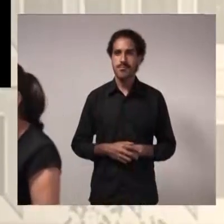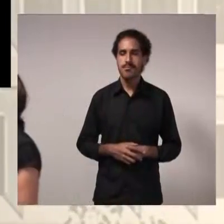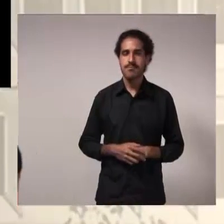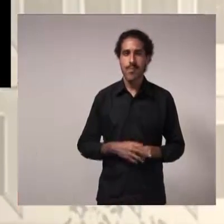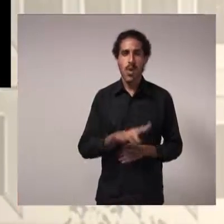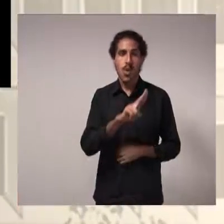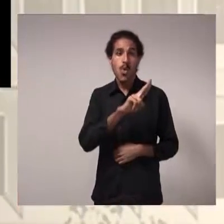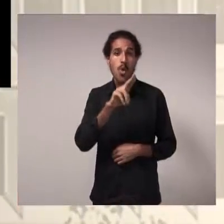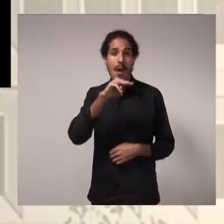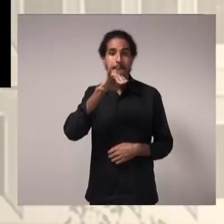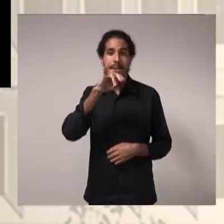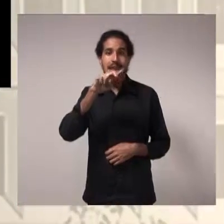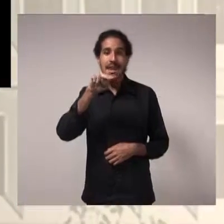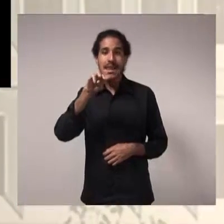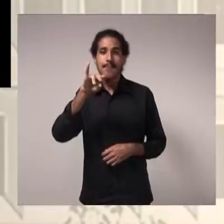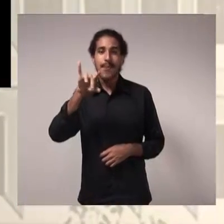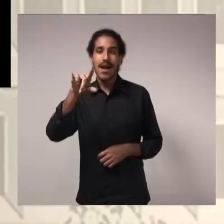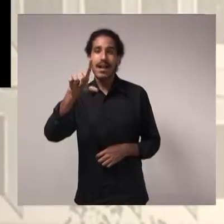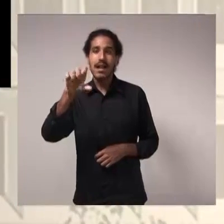um resultado